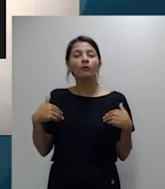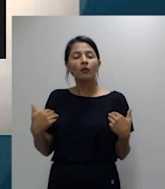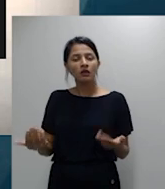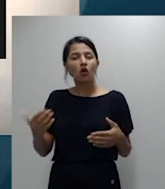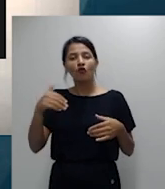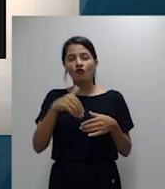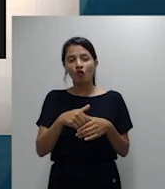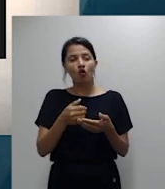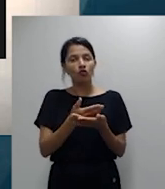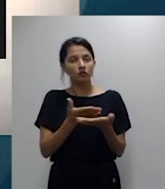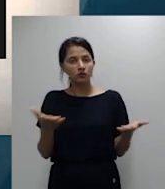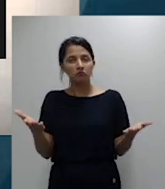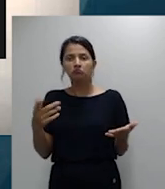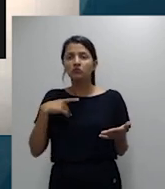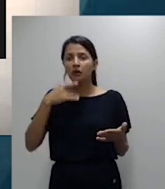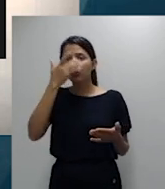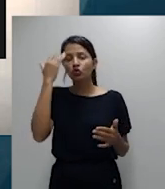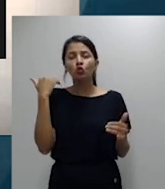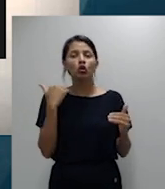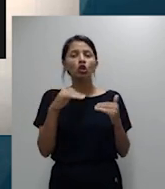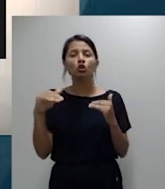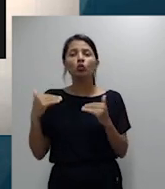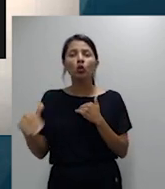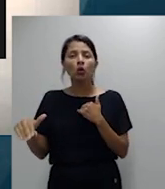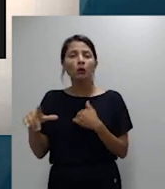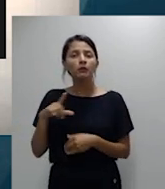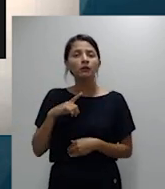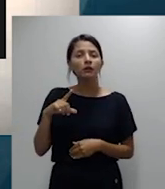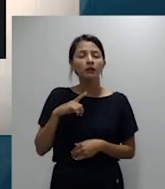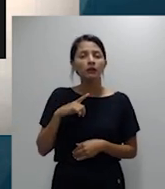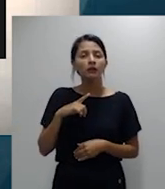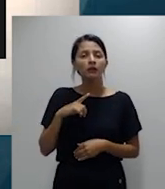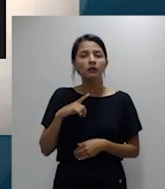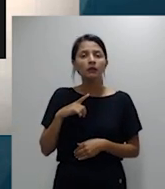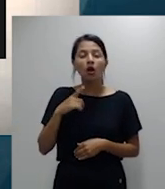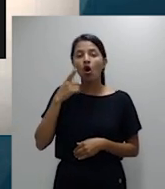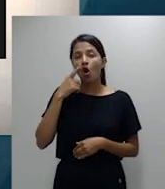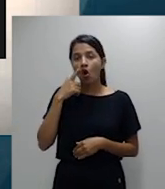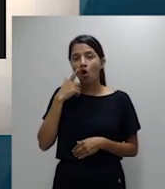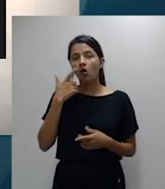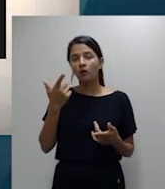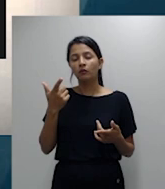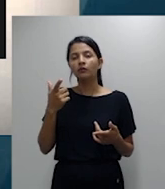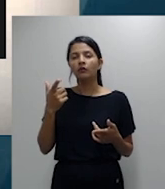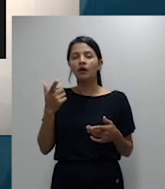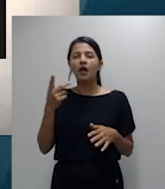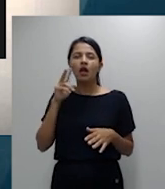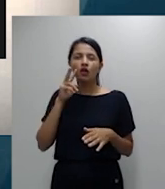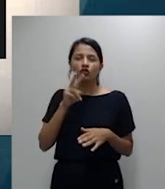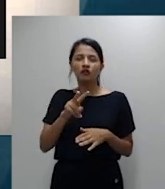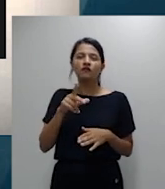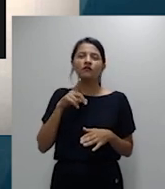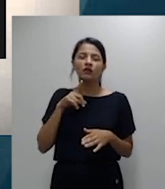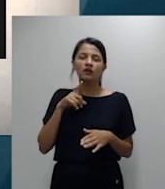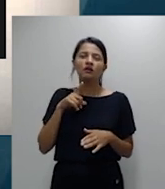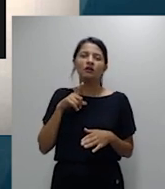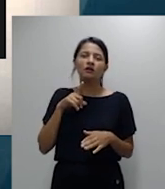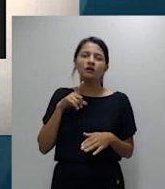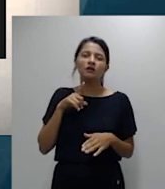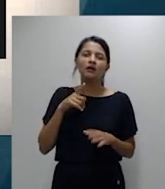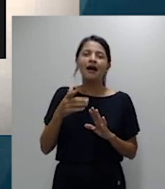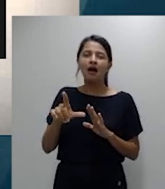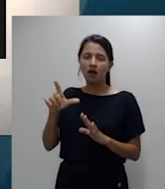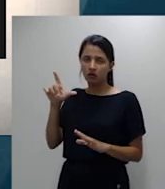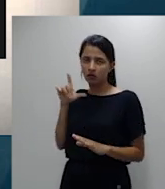disponibilizado a divergência Olá eu sou acrescento que eu tinha ver visto os lados prudência